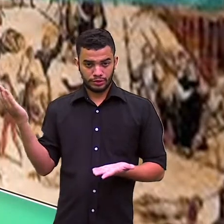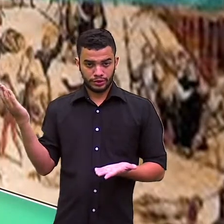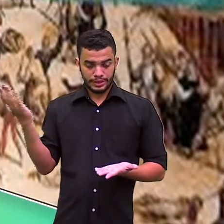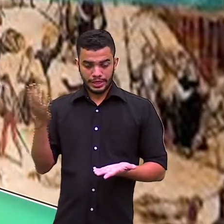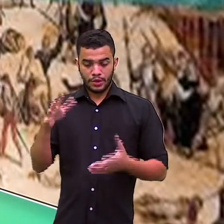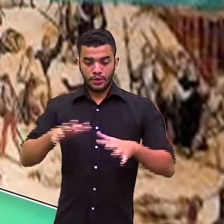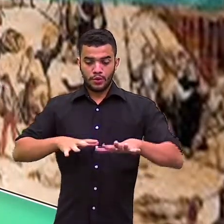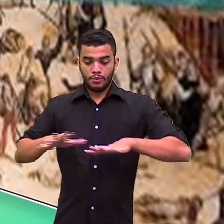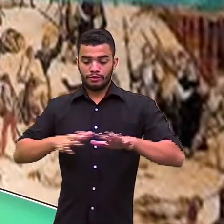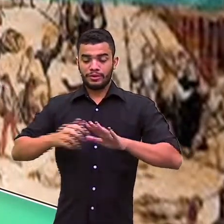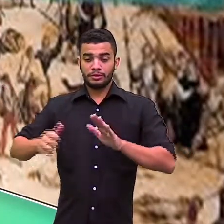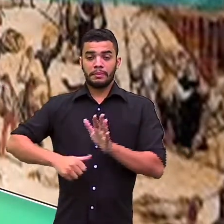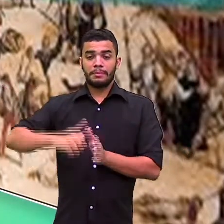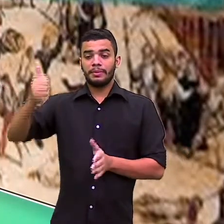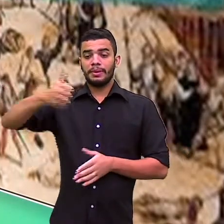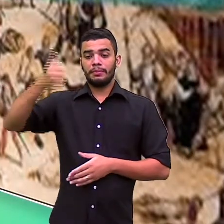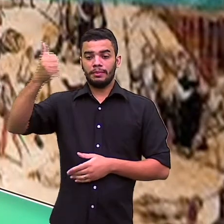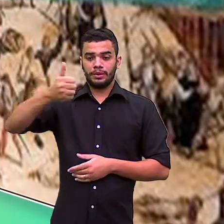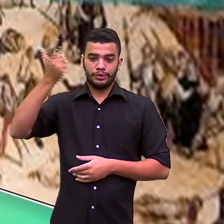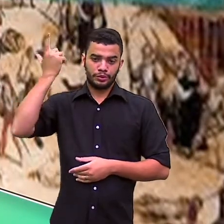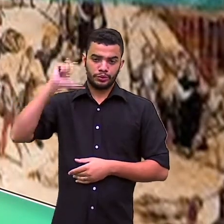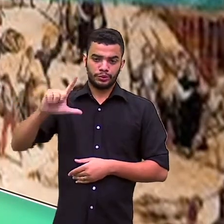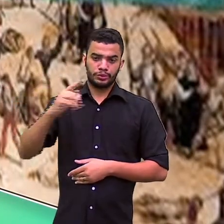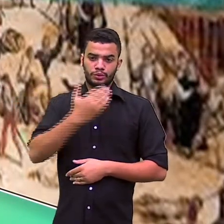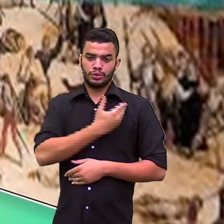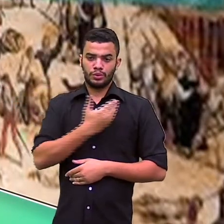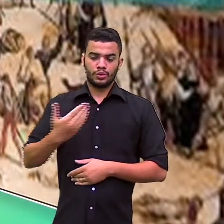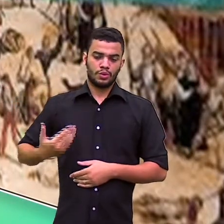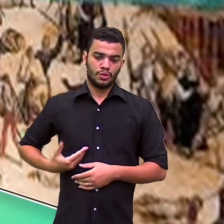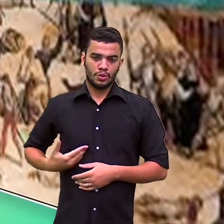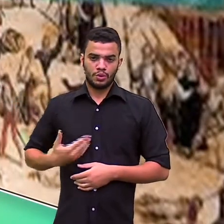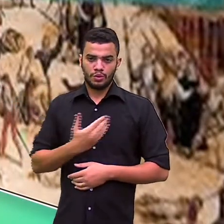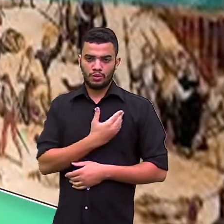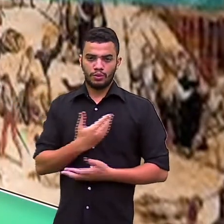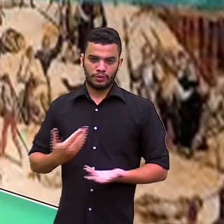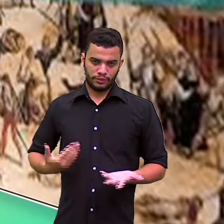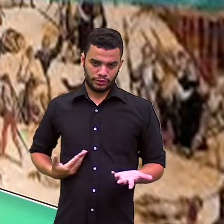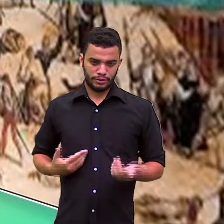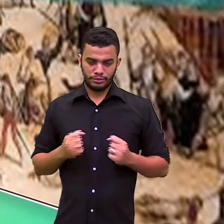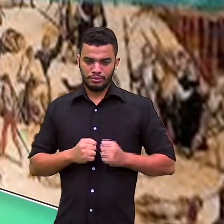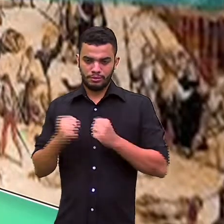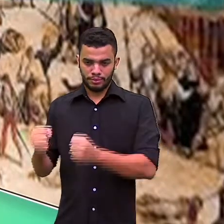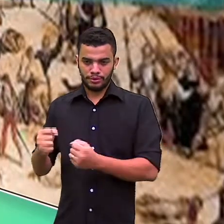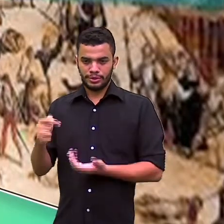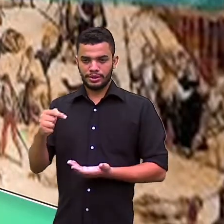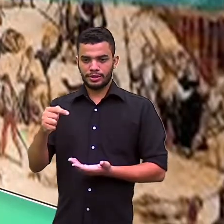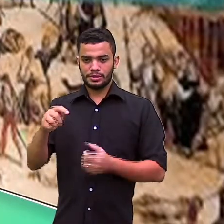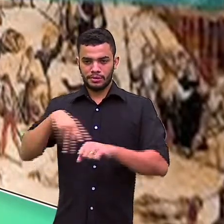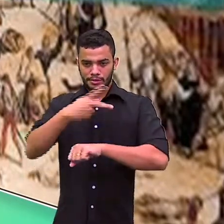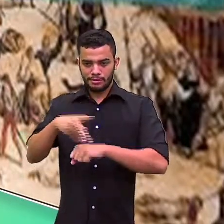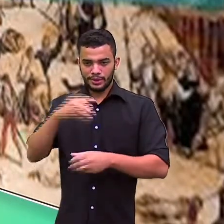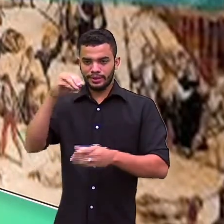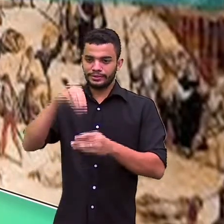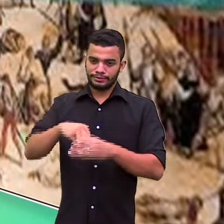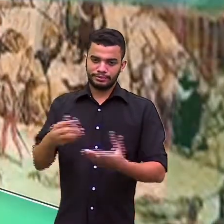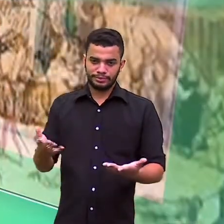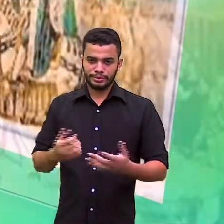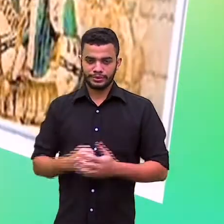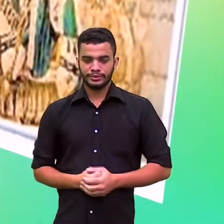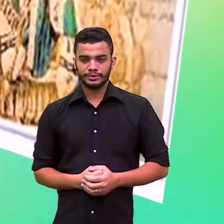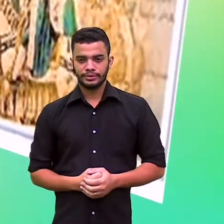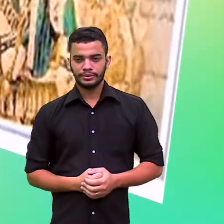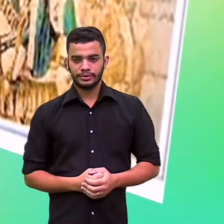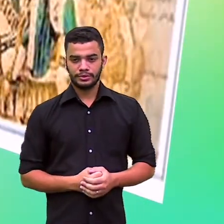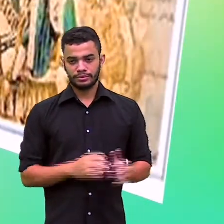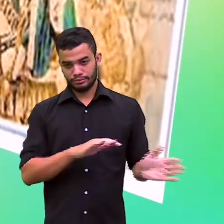popular que chegou ao poder. Por último, vamos ver agora a